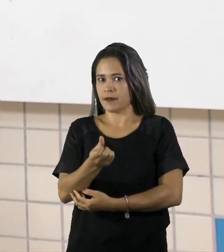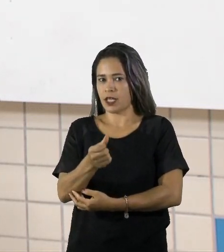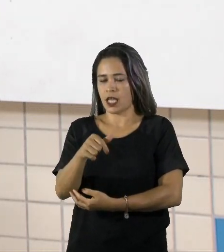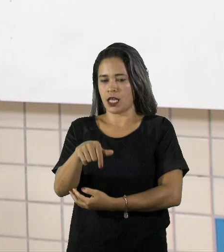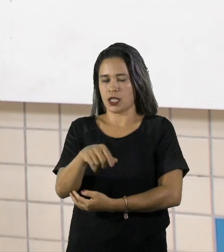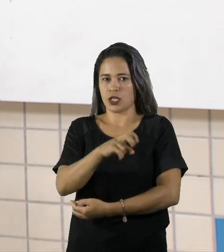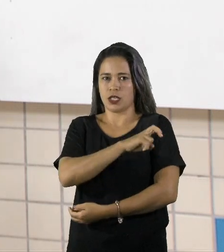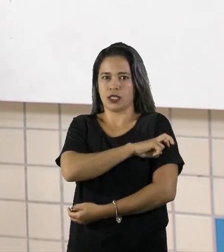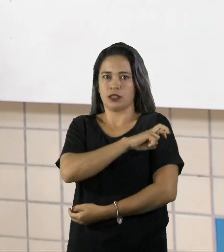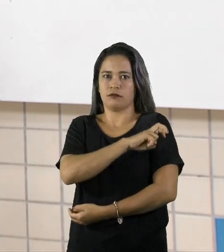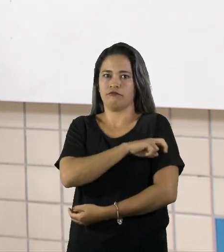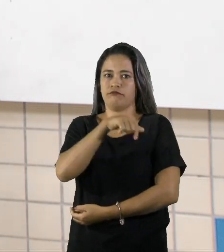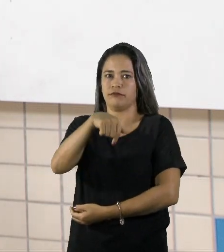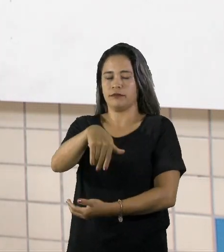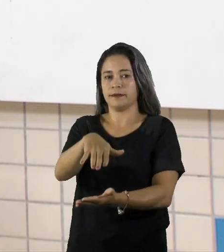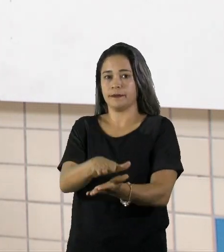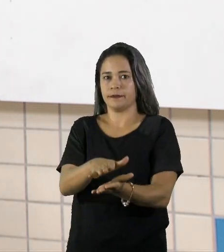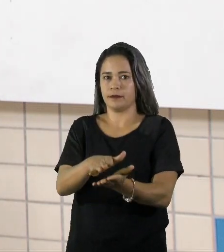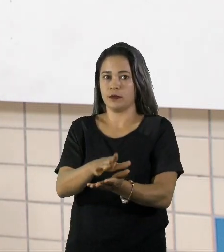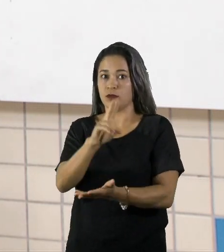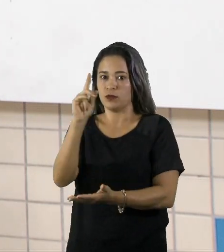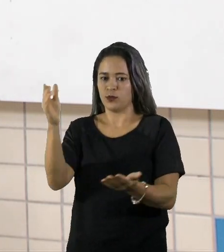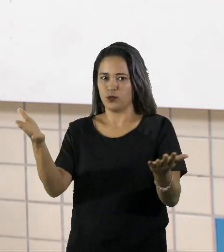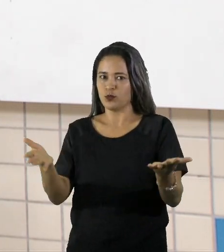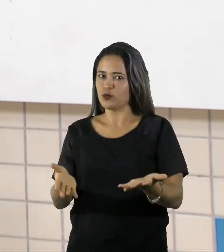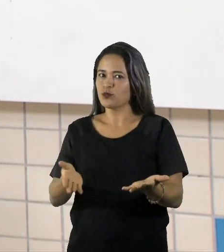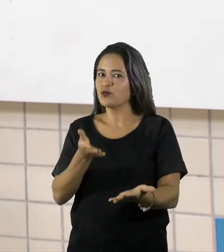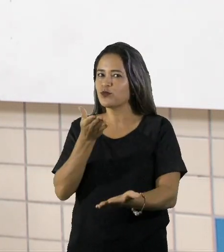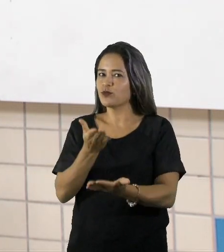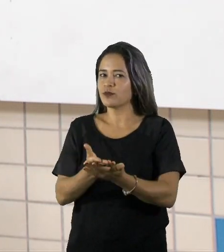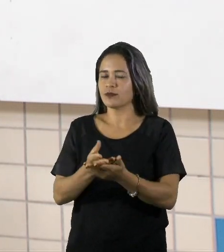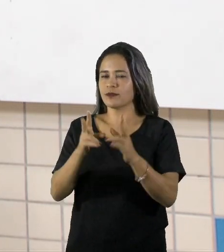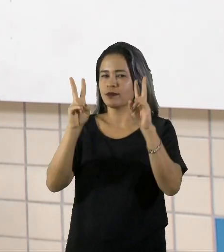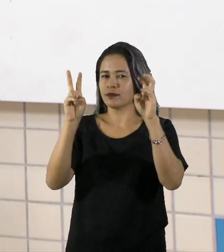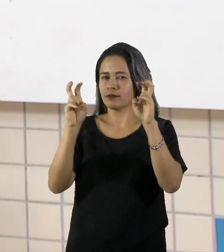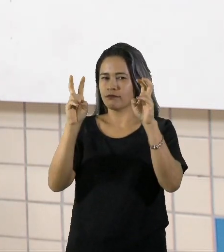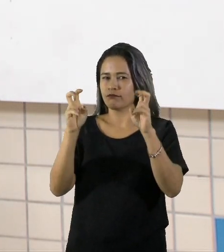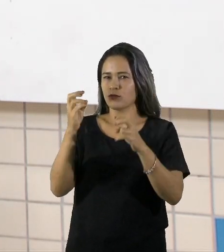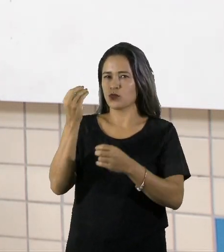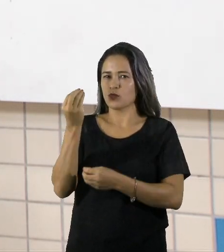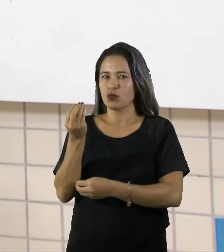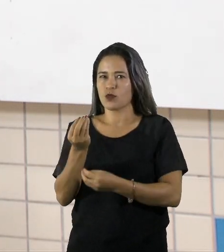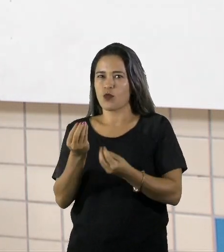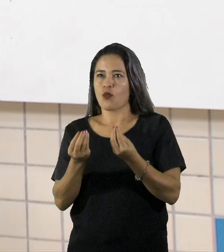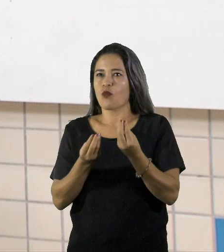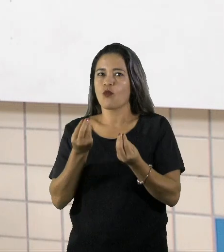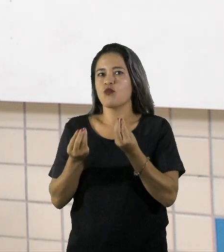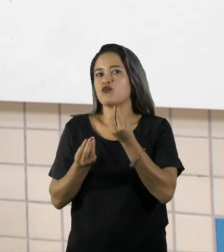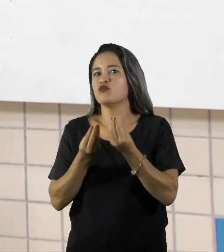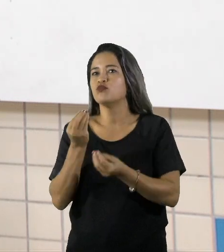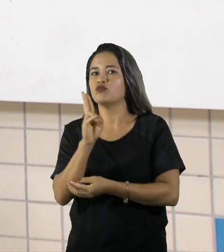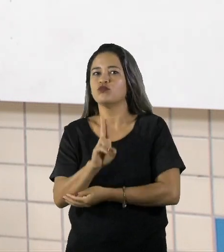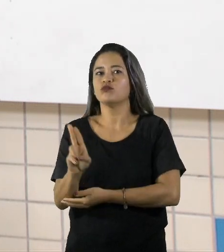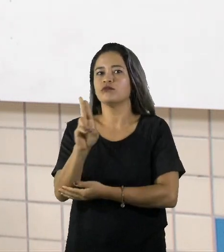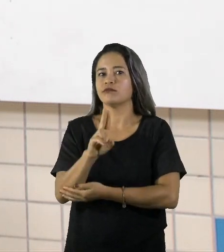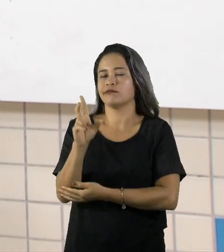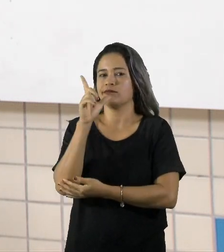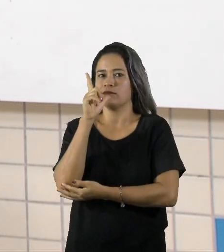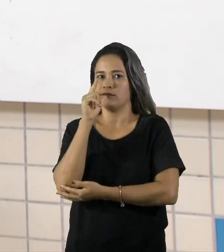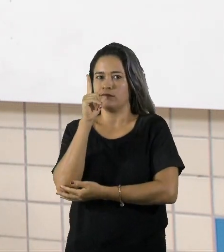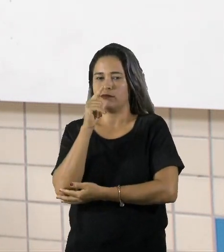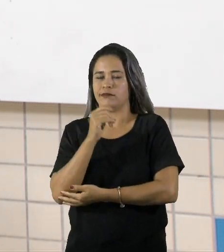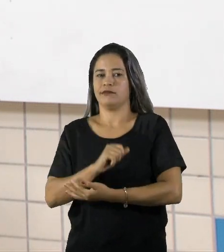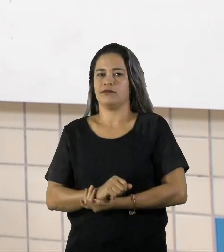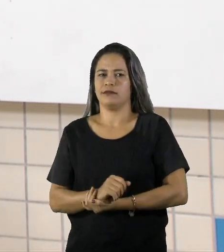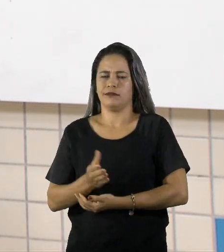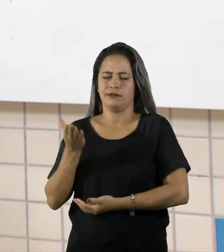Palmas. No dia de hoje, então, nós vamos estudar sobre o uso consciente da água. Na aula passada, nós estudamos sobre a água,